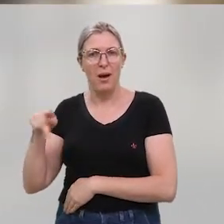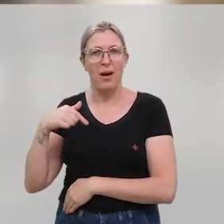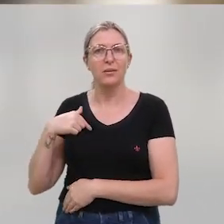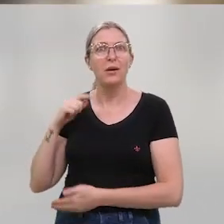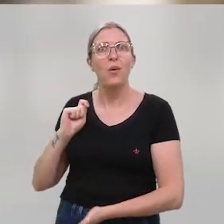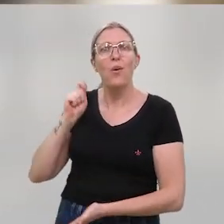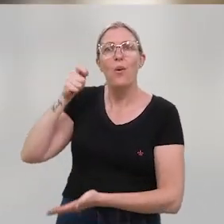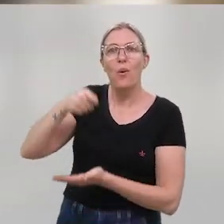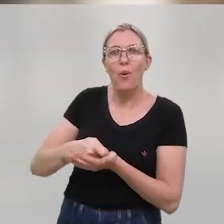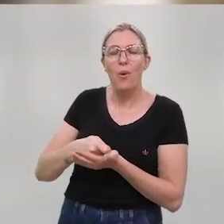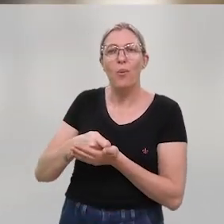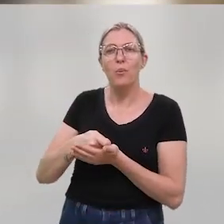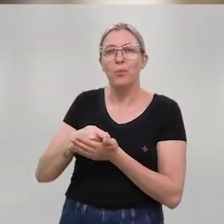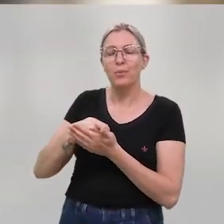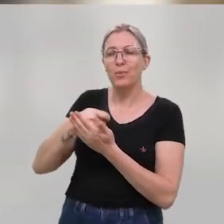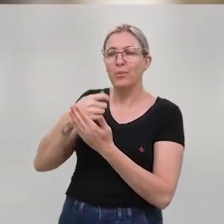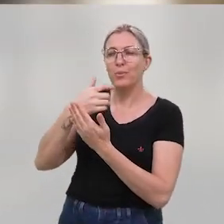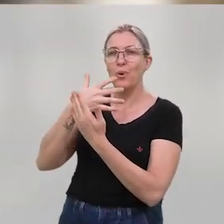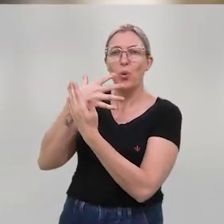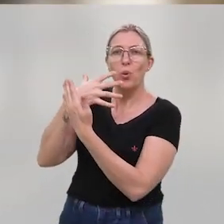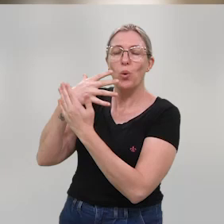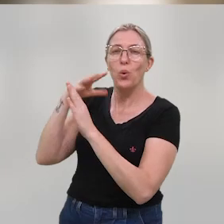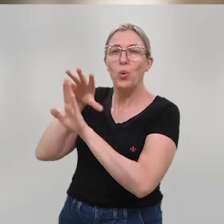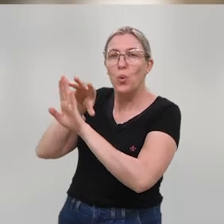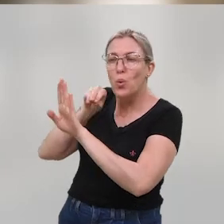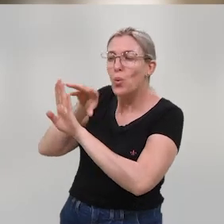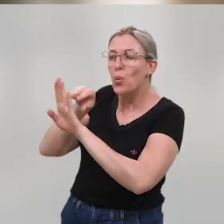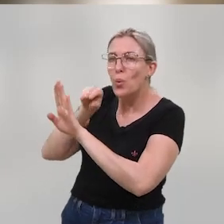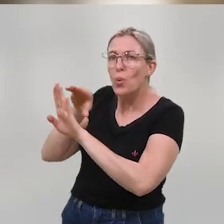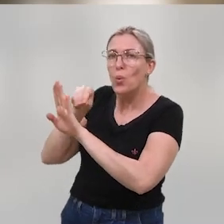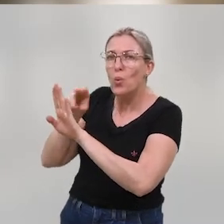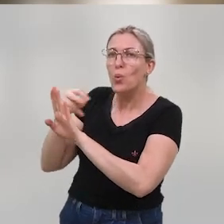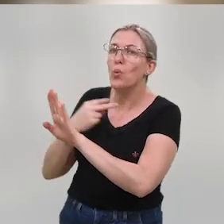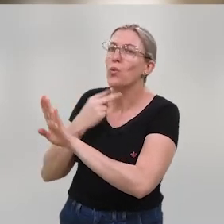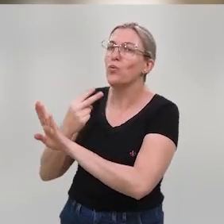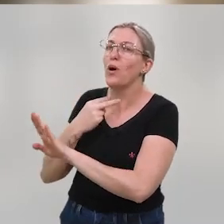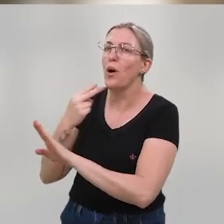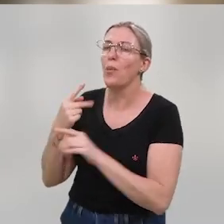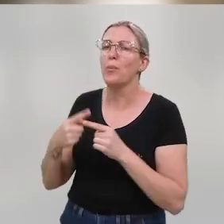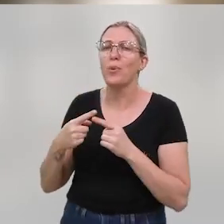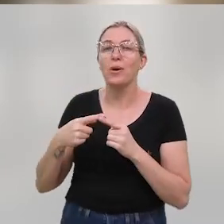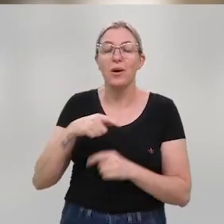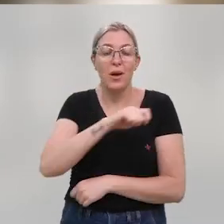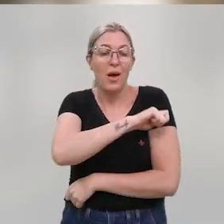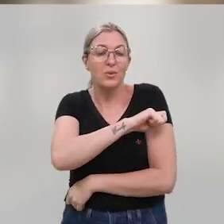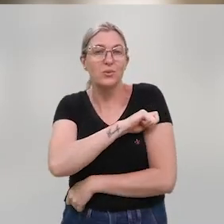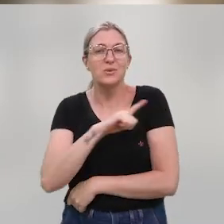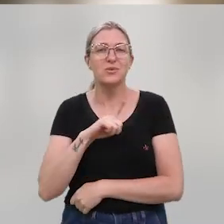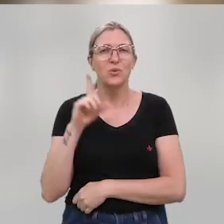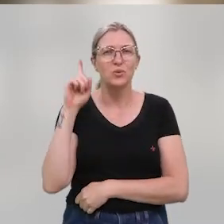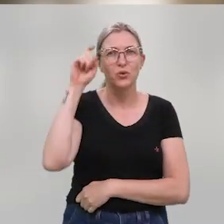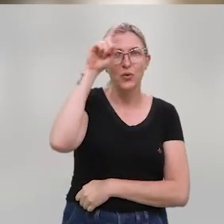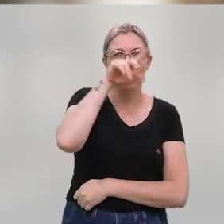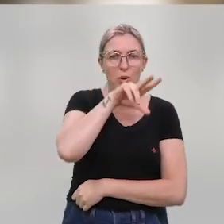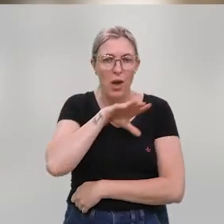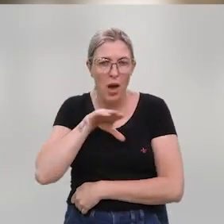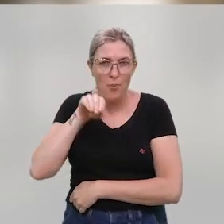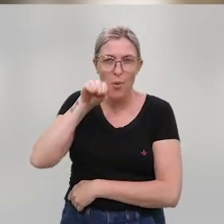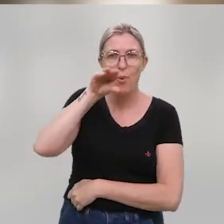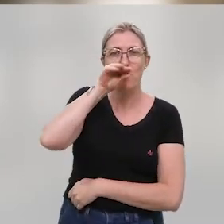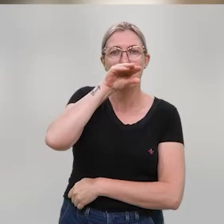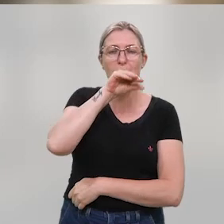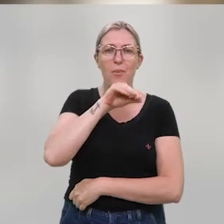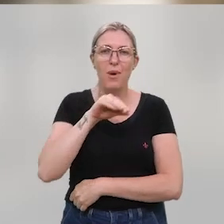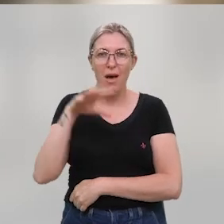lá no seminário eu cheguei até a comprar um gravador para que aqueles alunos que tinham maior dificuldade